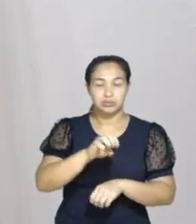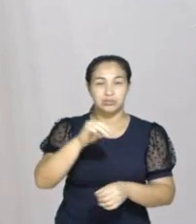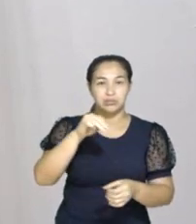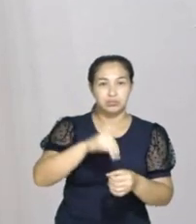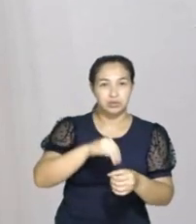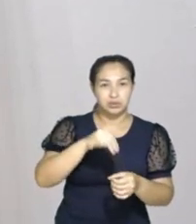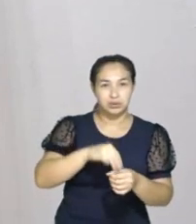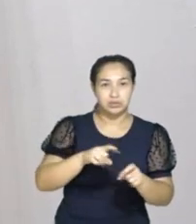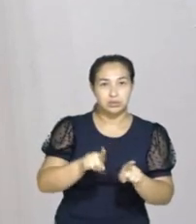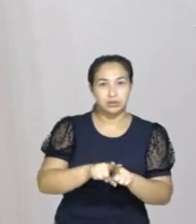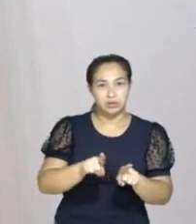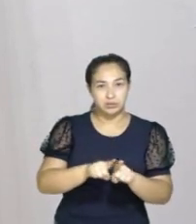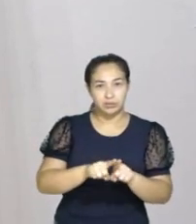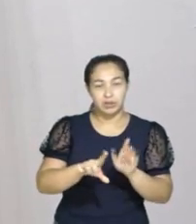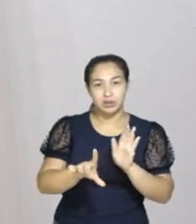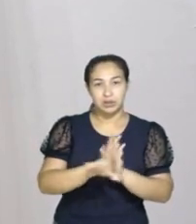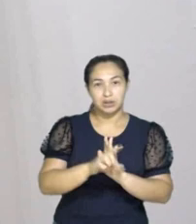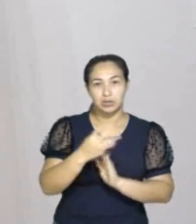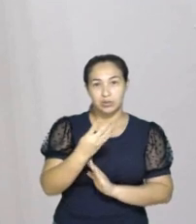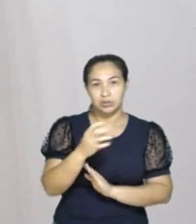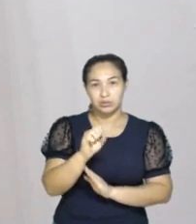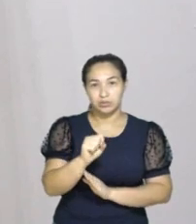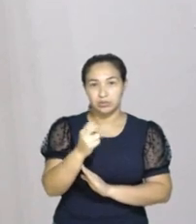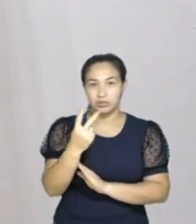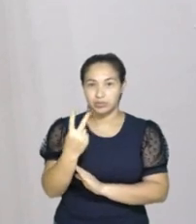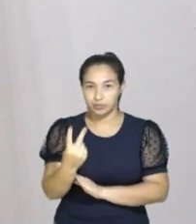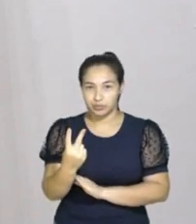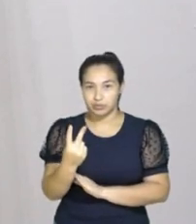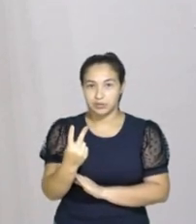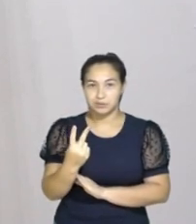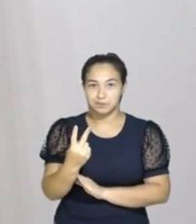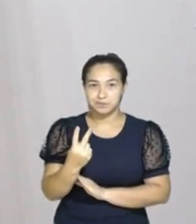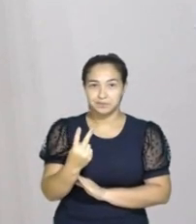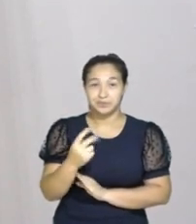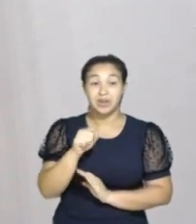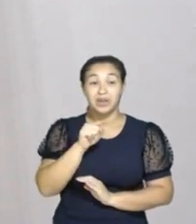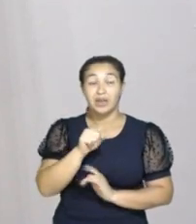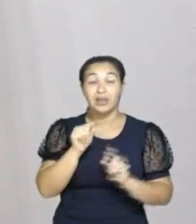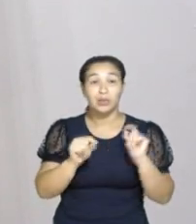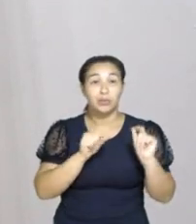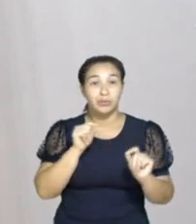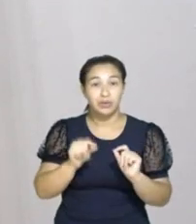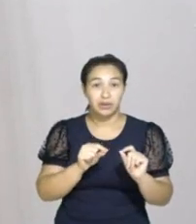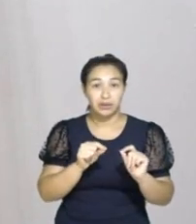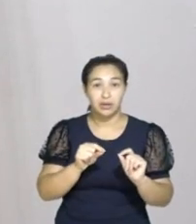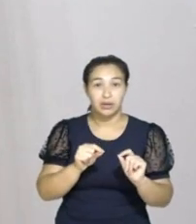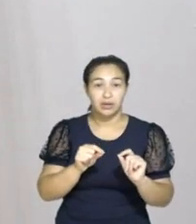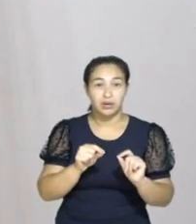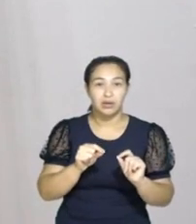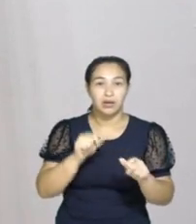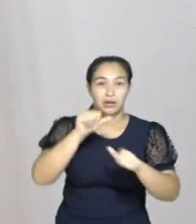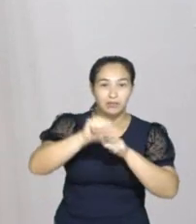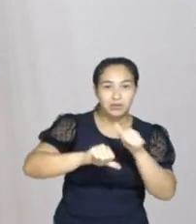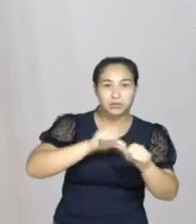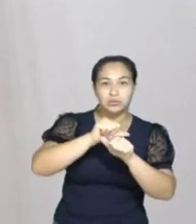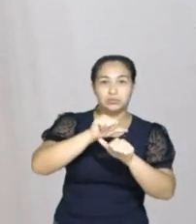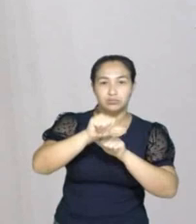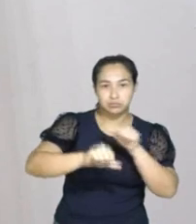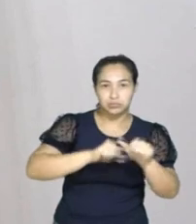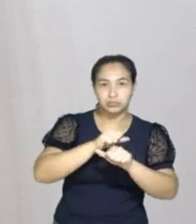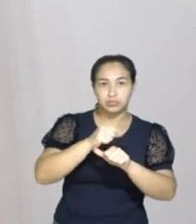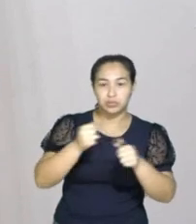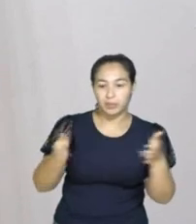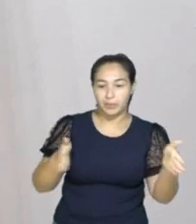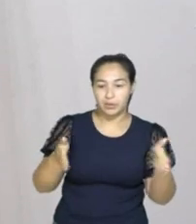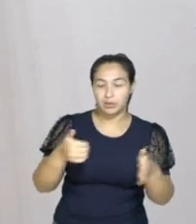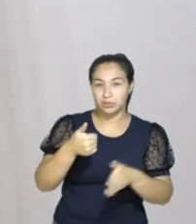complementar 482 que a lei atual e vigente do plano diretor e ela prevê para cada revisão a cada anos um amplo